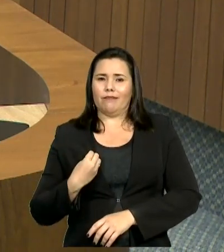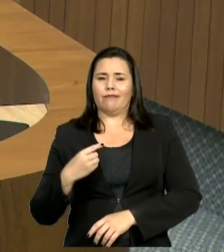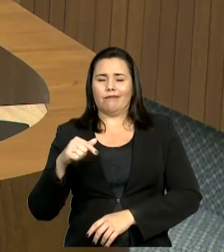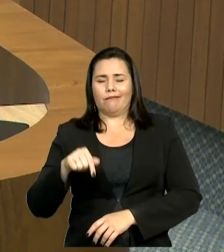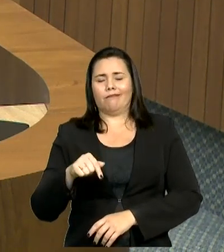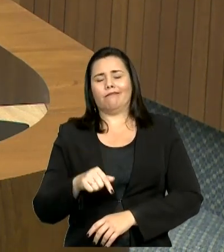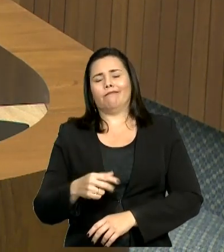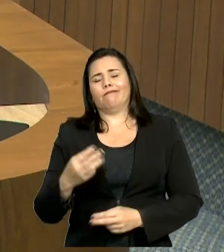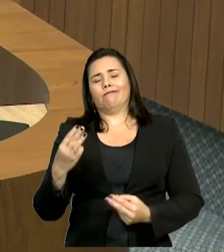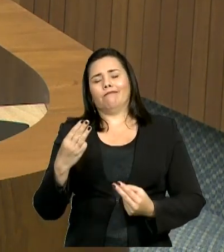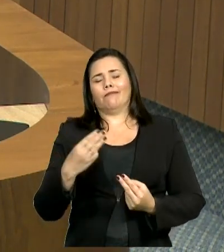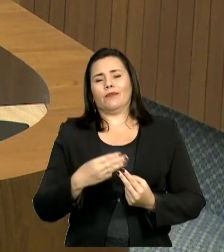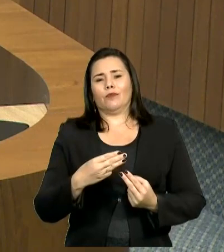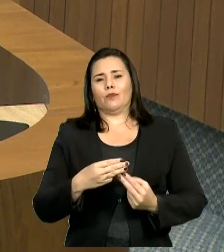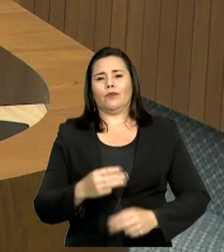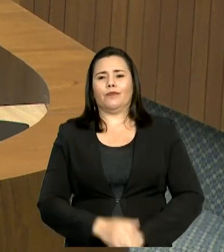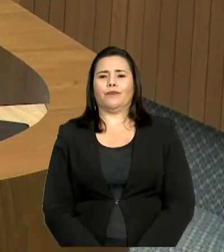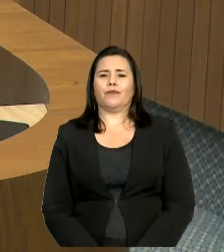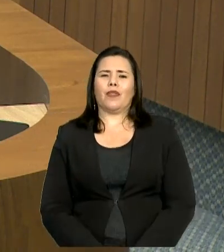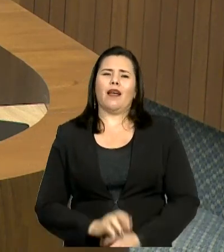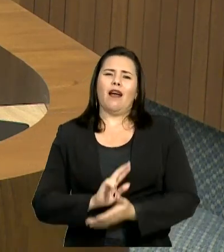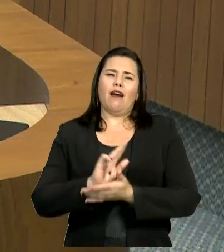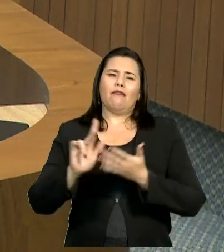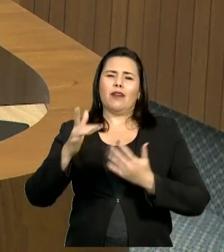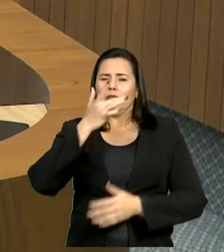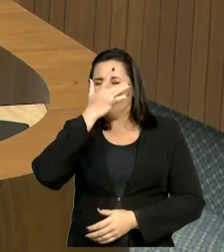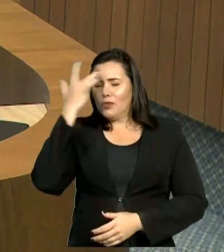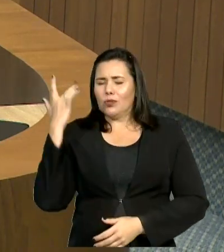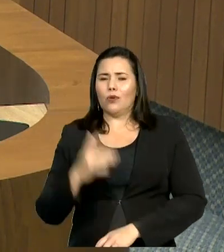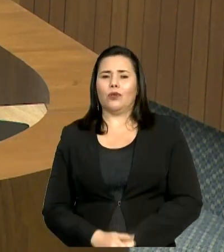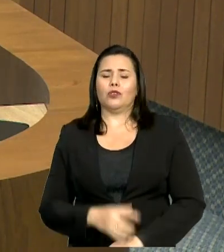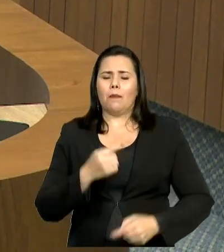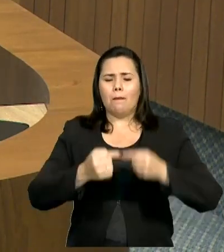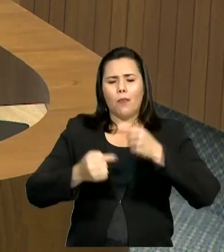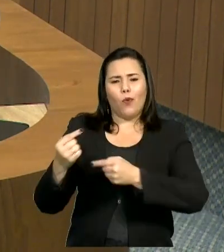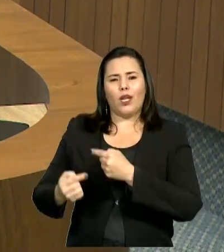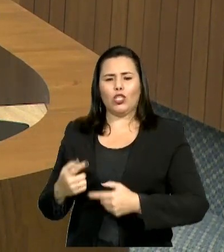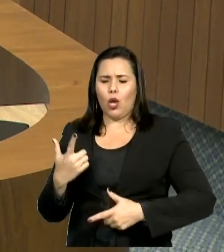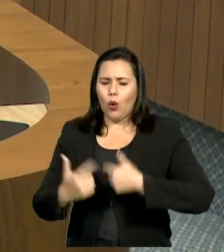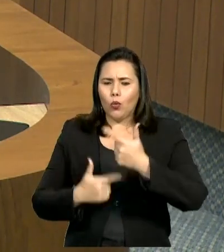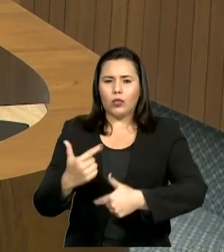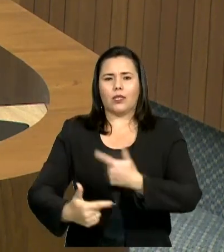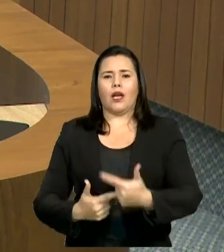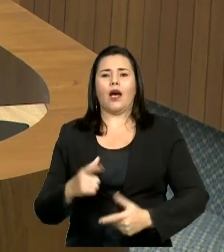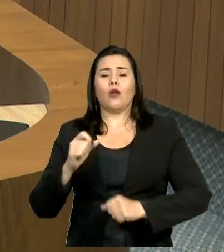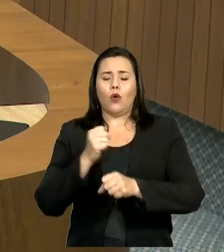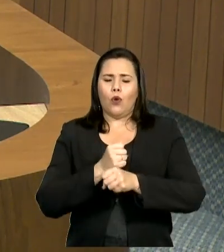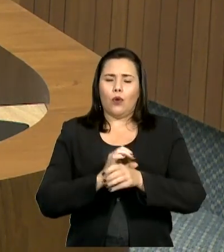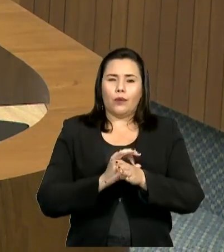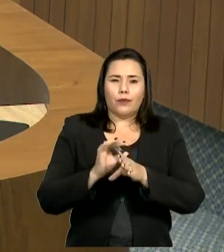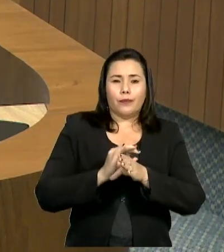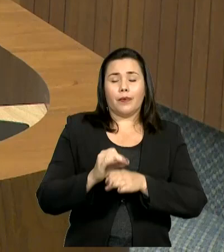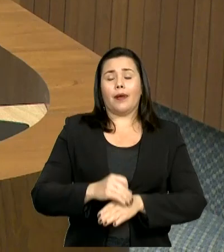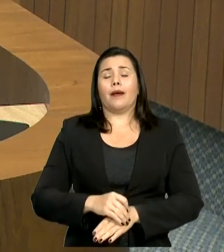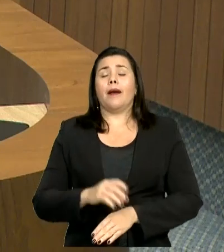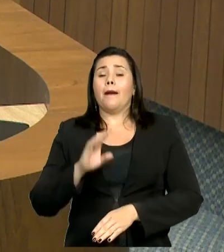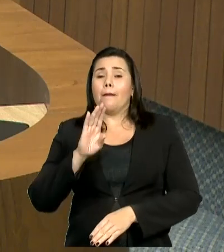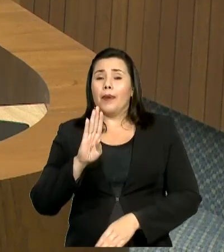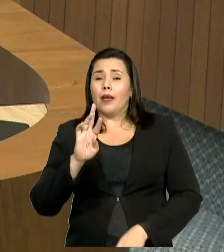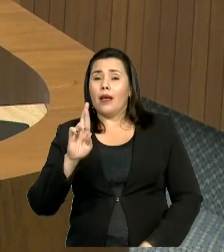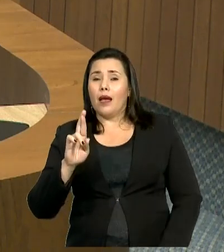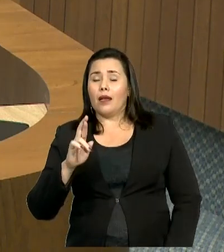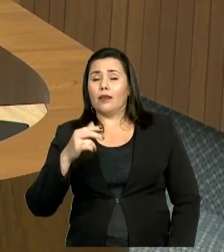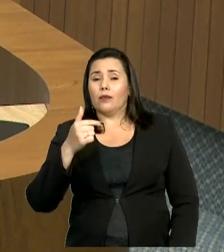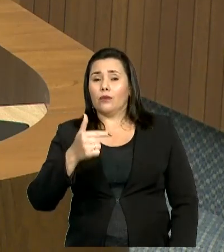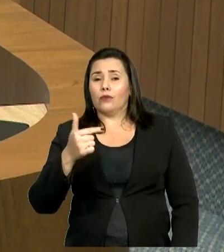expectativa. Vários políticos lutaram para que a gente asfaltasse a BR-226. A BR-226 vai